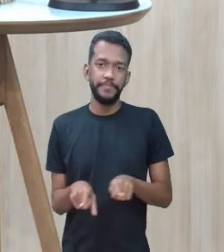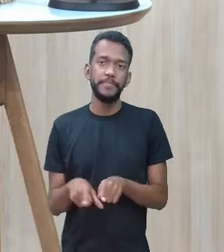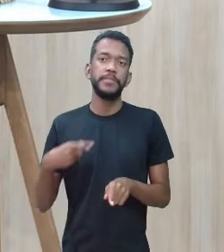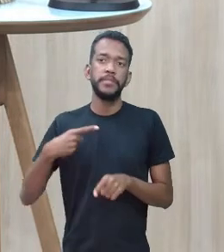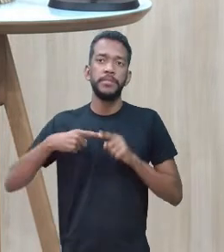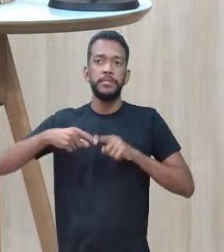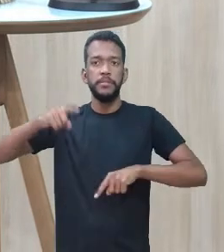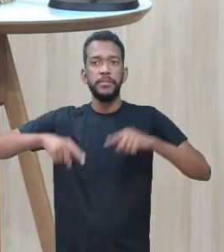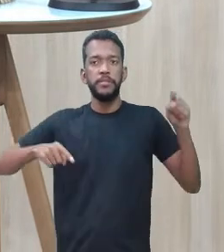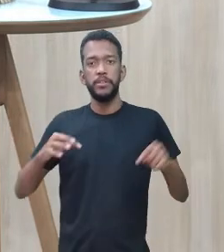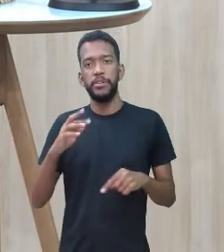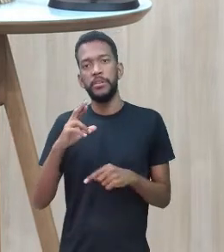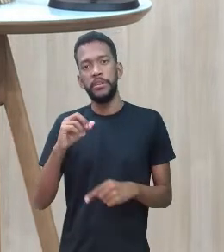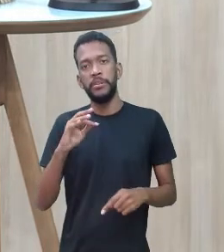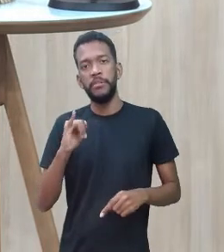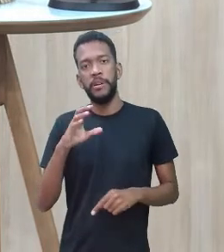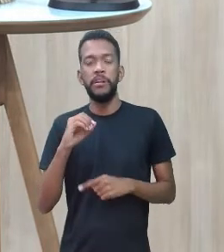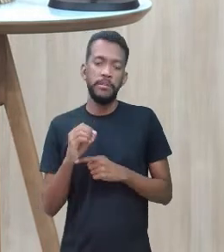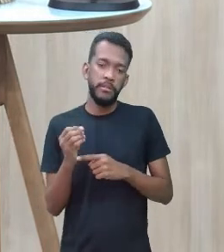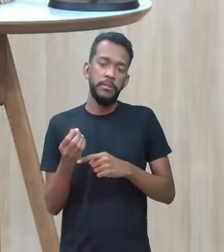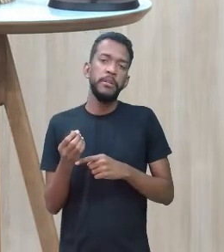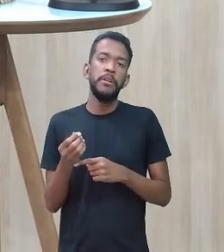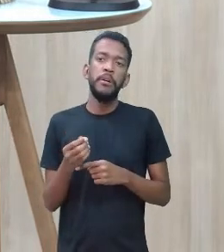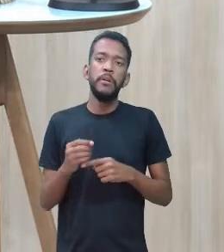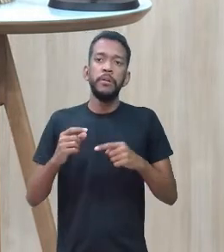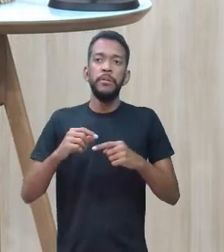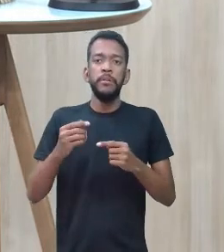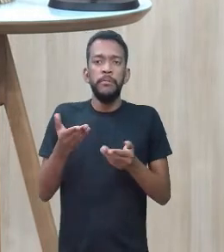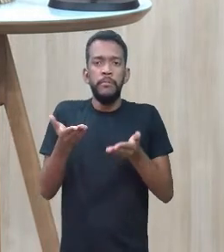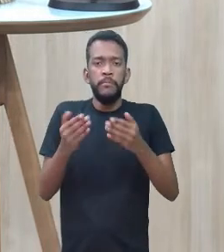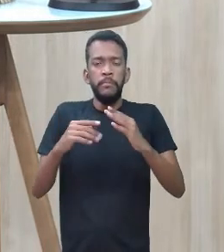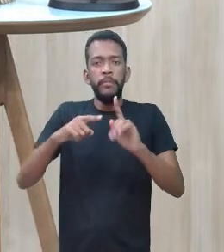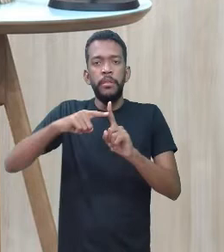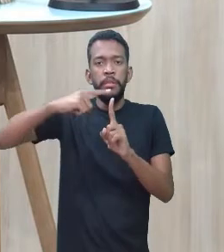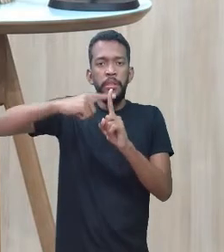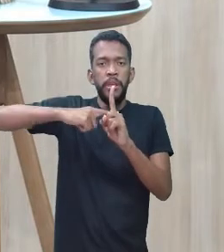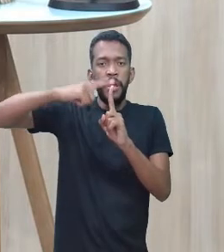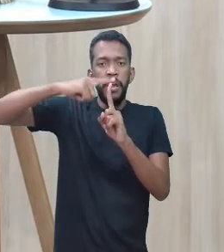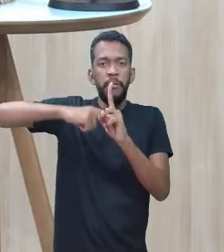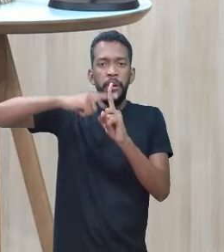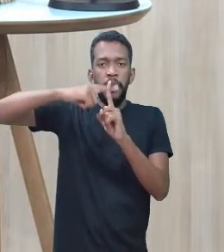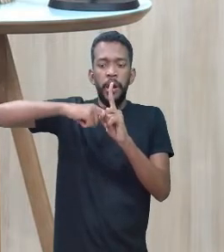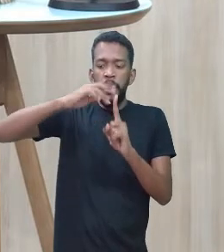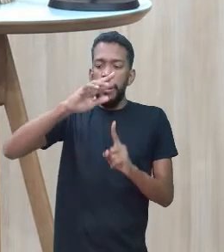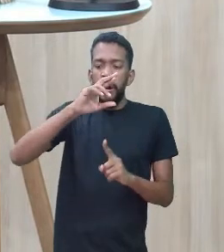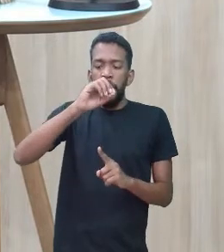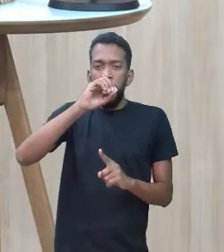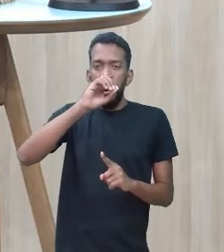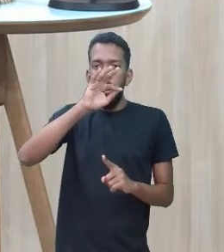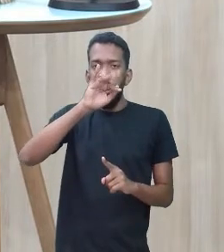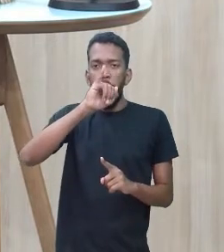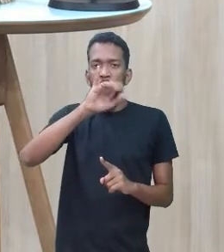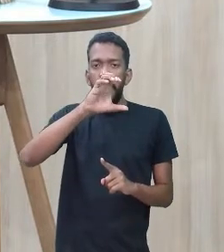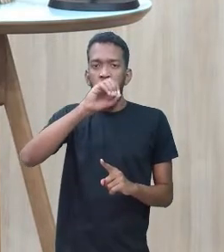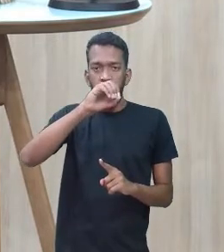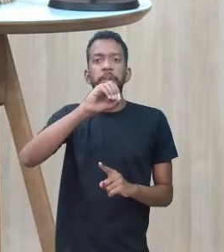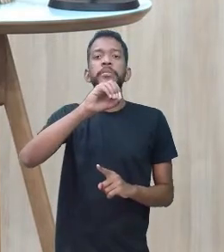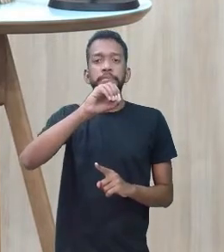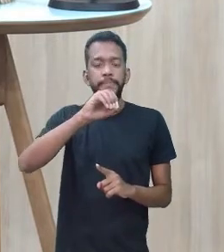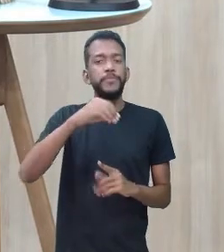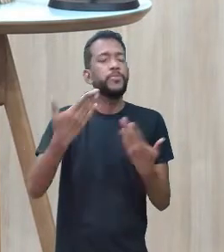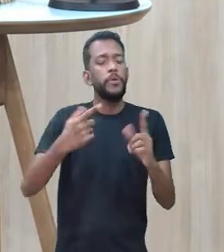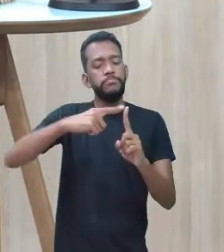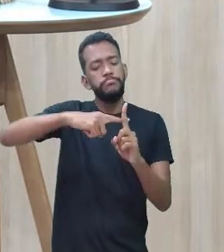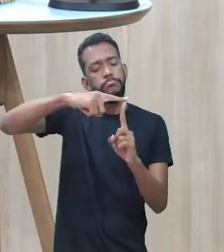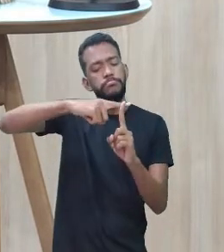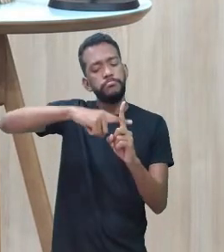trófico. Como é isso? O nível trófico é o nível em que cada ser, vamos dizer assim, representa dentro